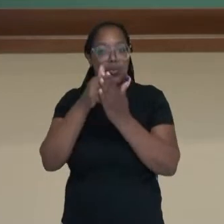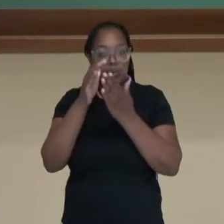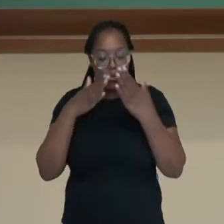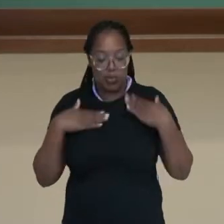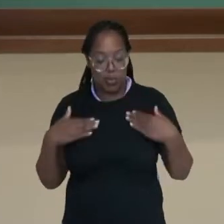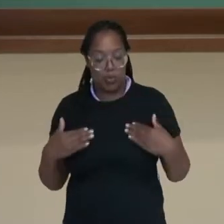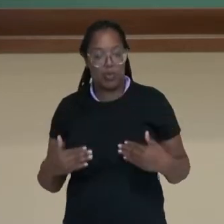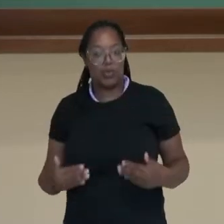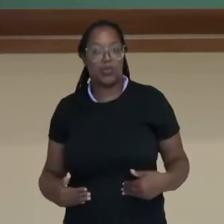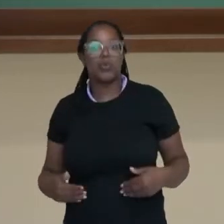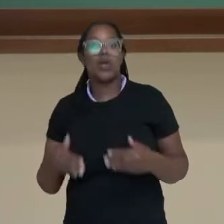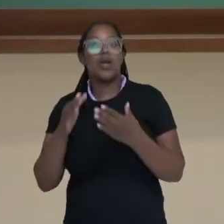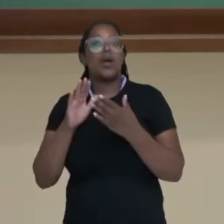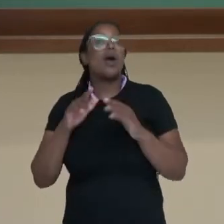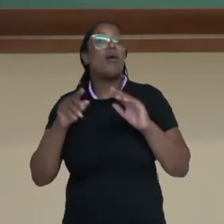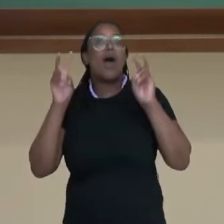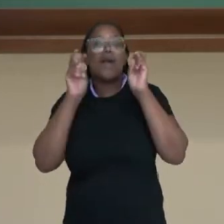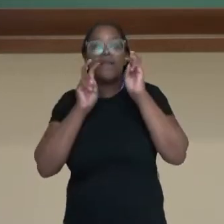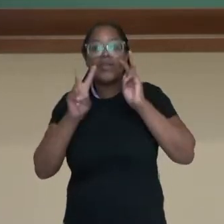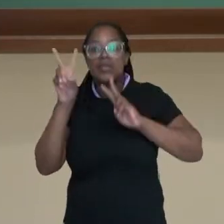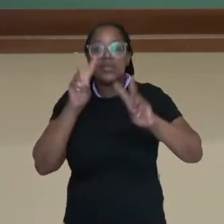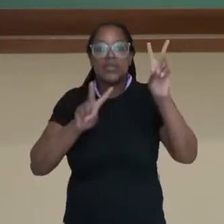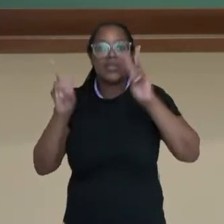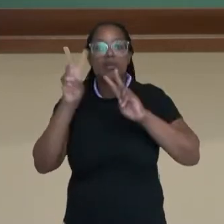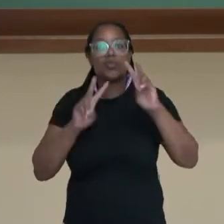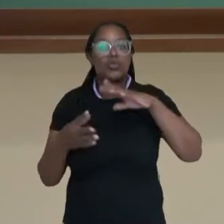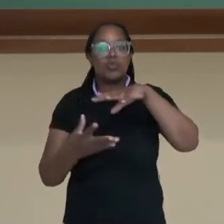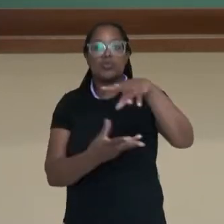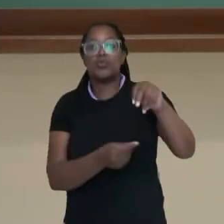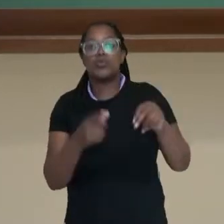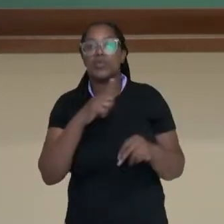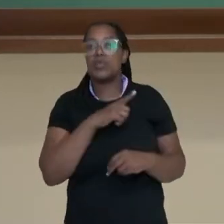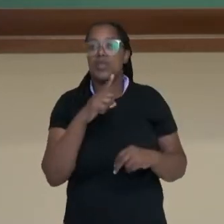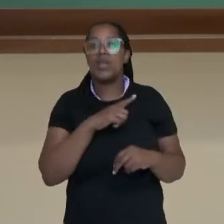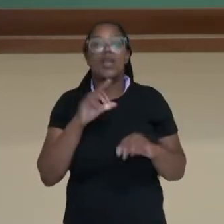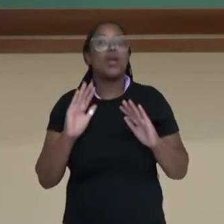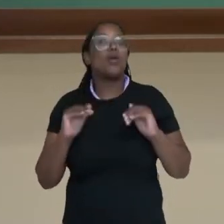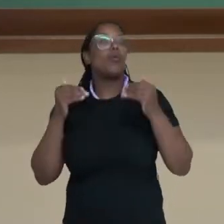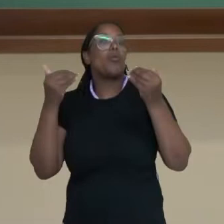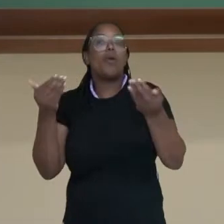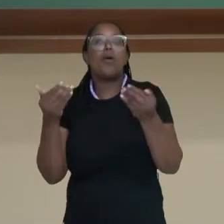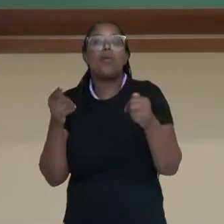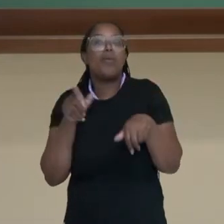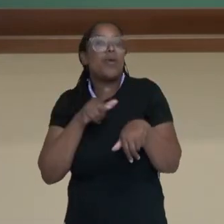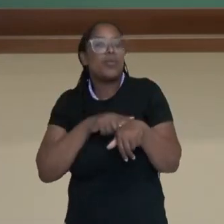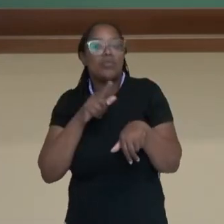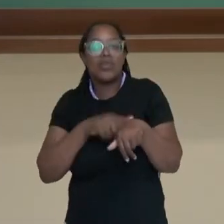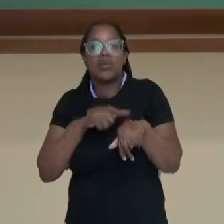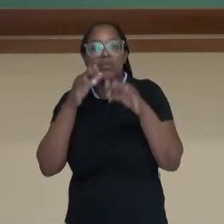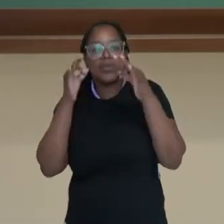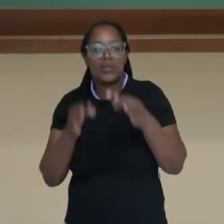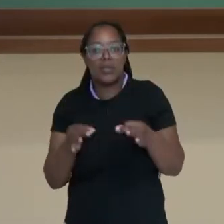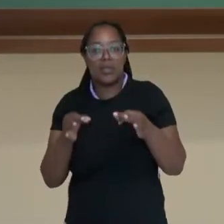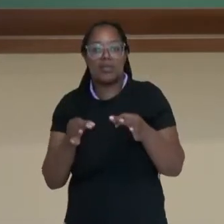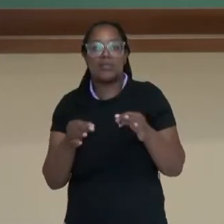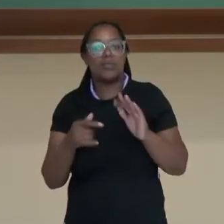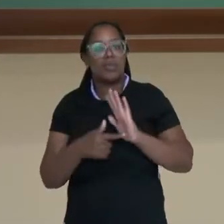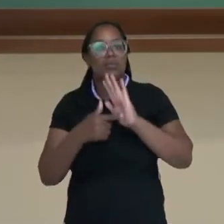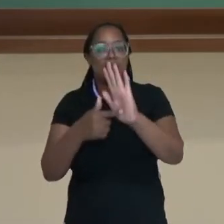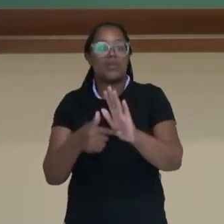adereços, a visão de mundo que aquela etnia tem, qual o momento religioso a qual eles estão passando.